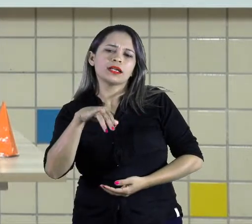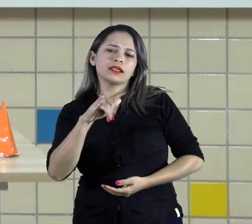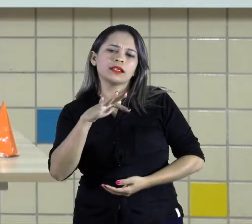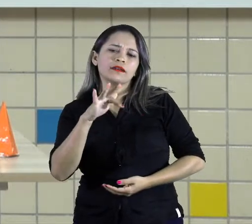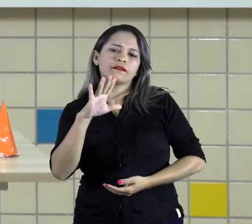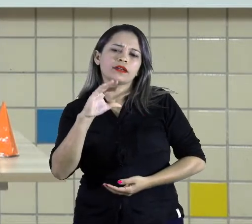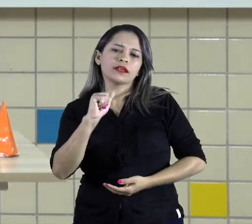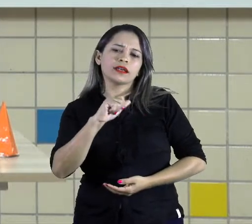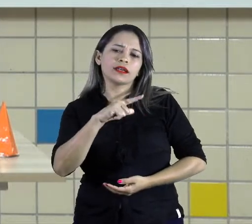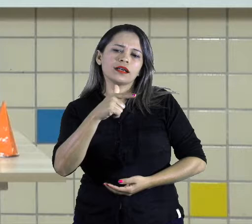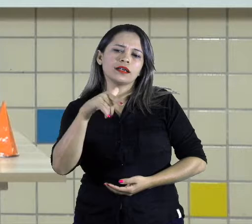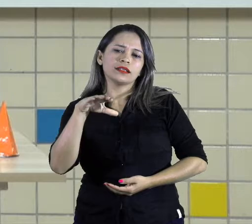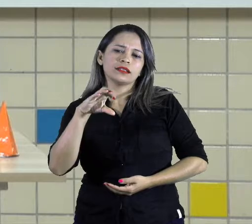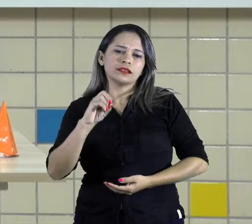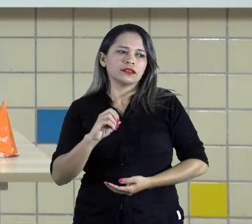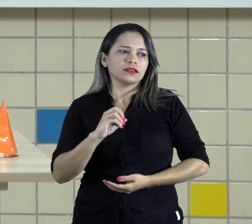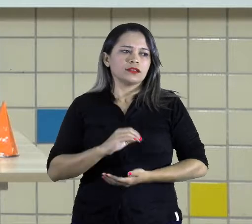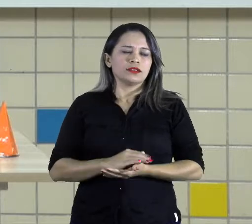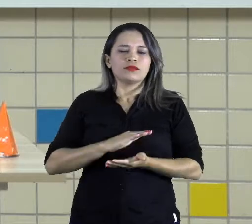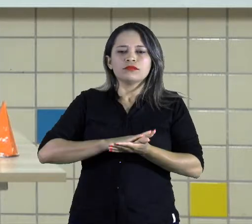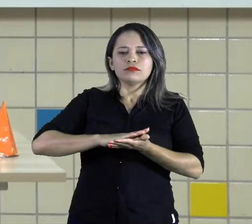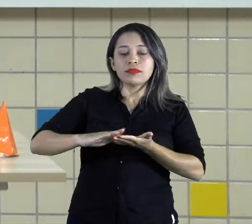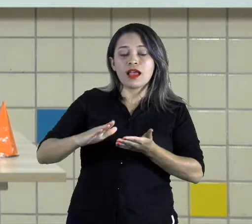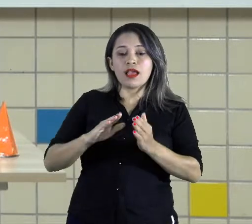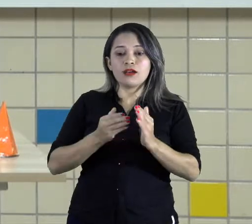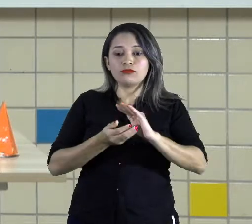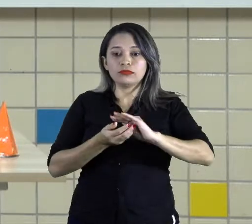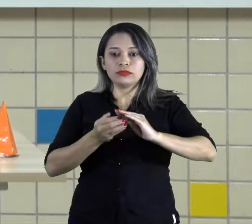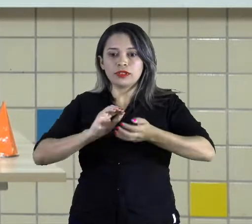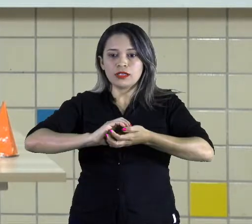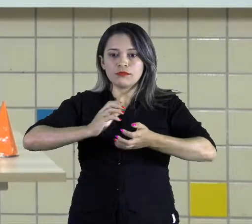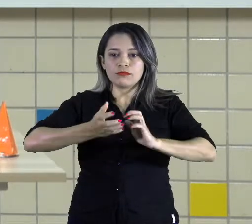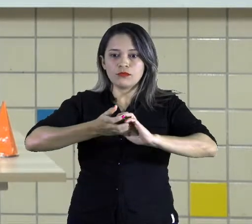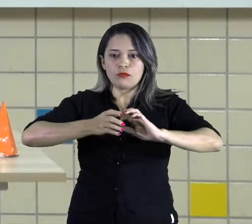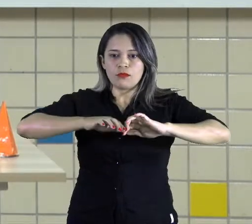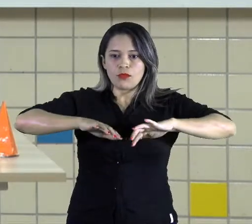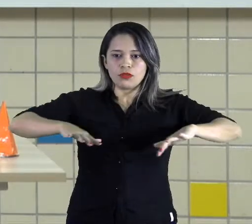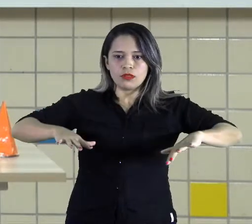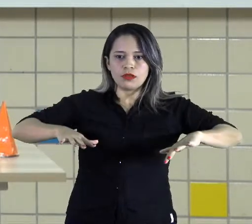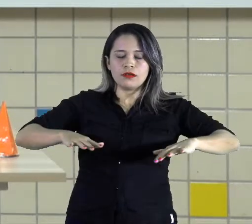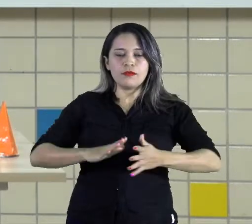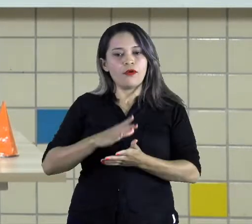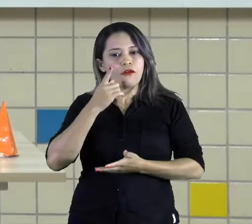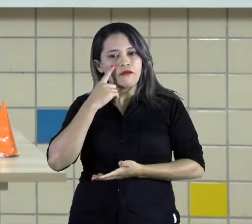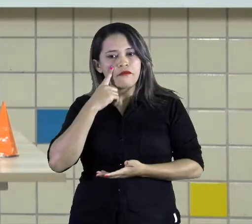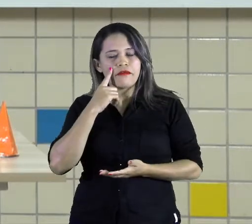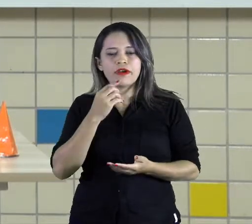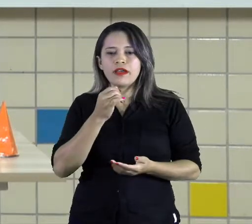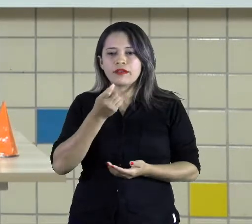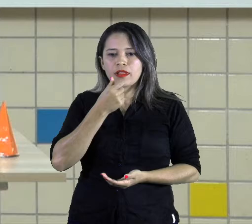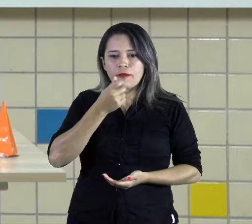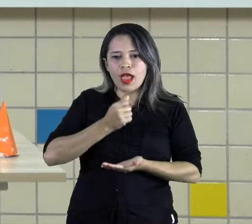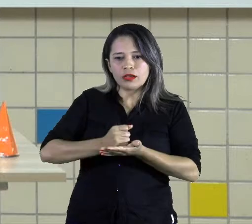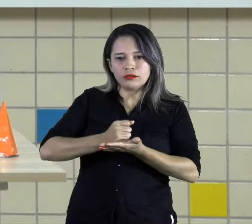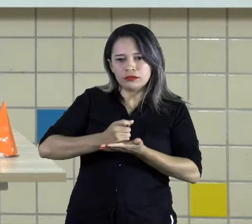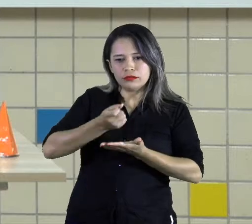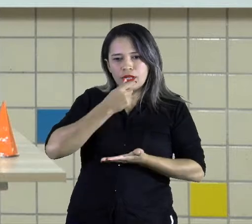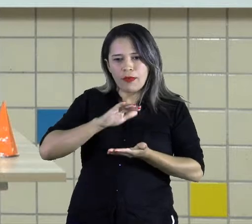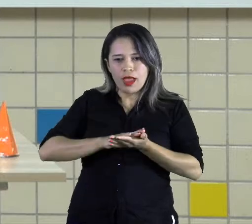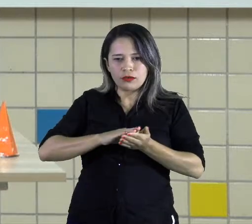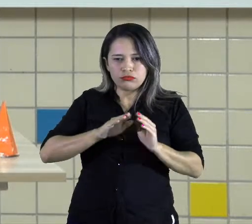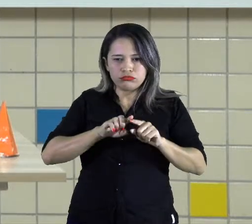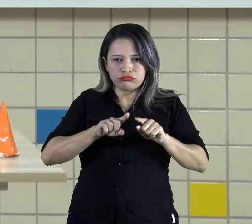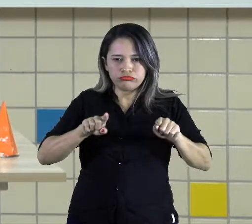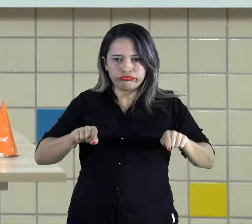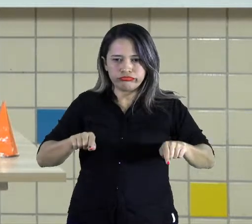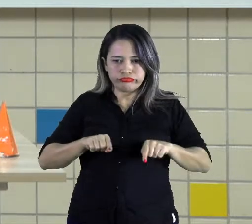eu desmontar esse sólido geométrico? Vamos visualizar uma caixinha de remédio, por exemplo. Nós temos lá uma caixinha